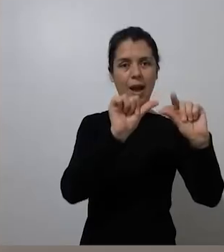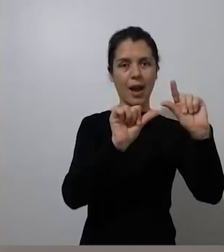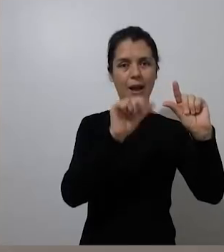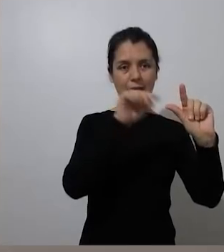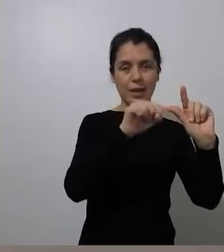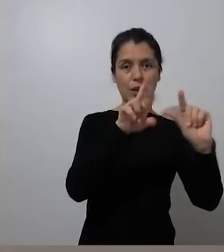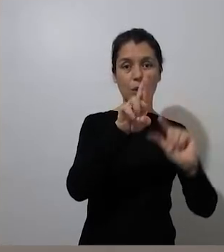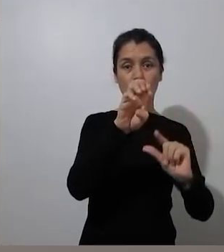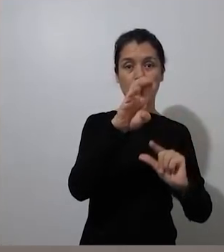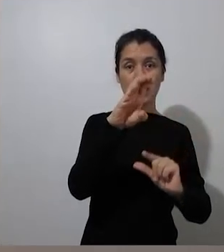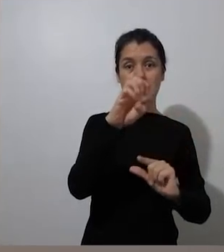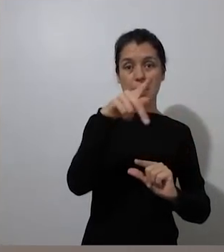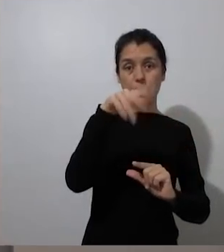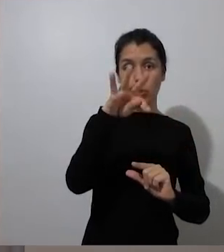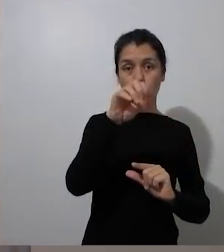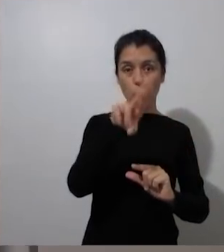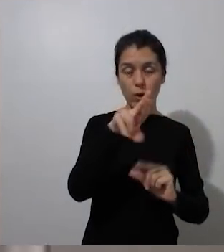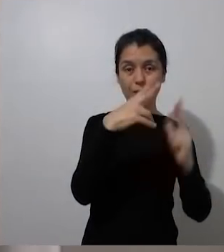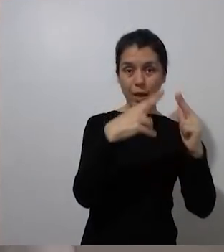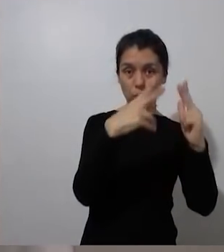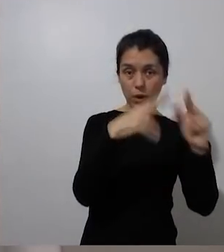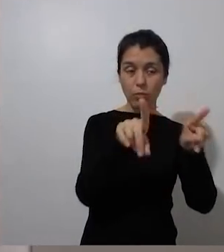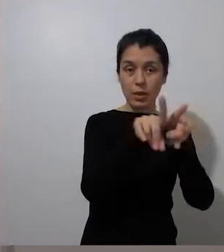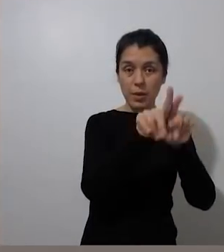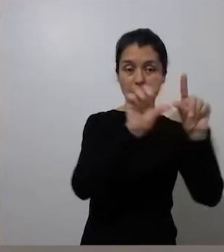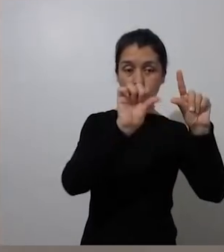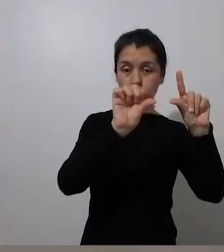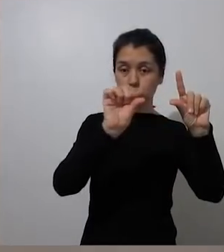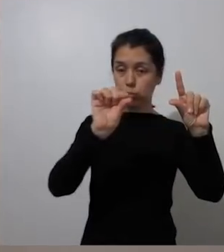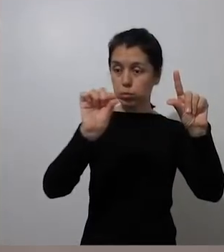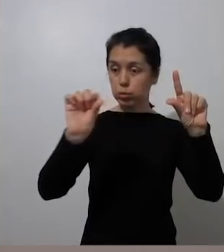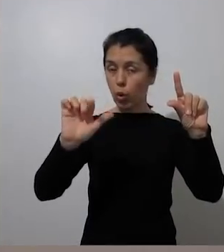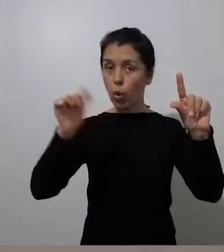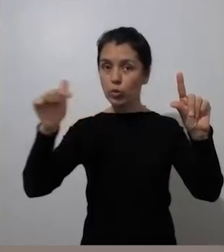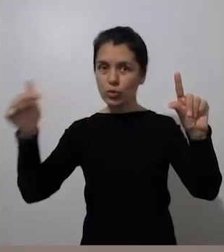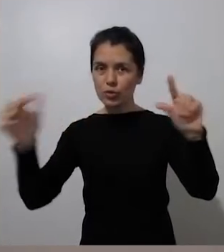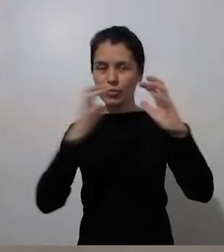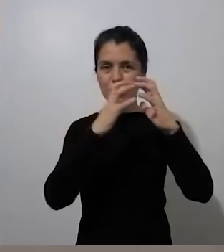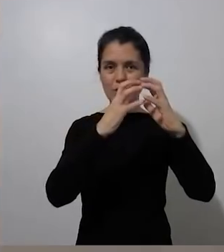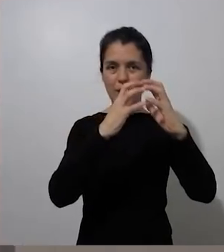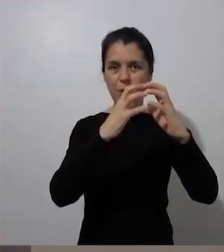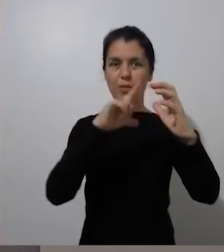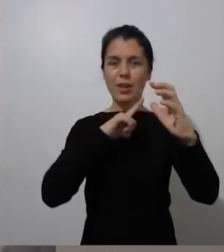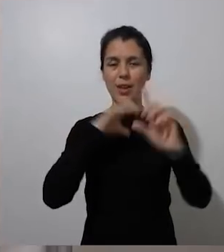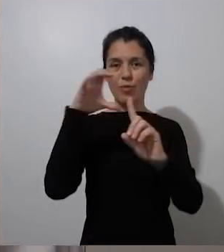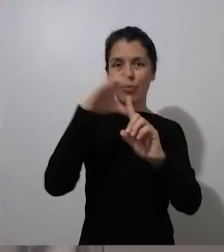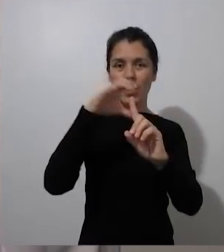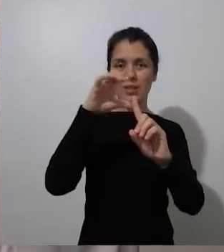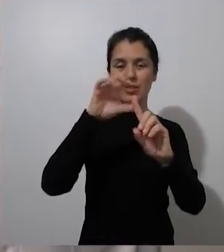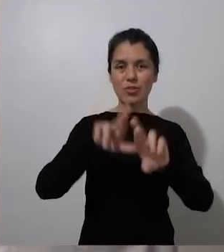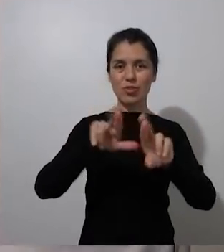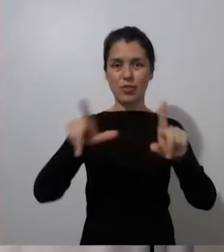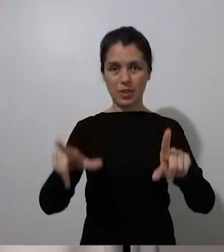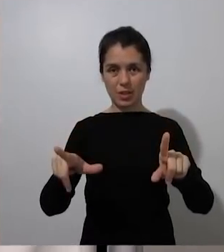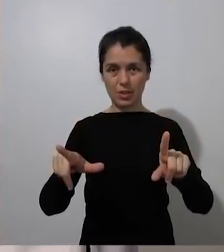grudar no receptor, que é o receptor natural dele, ele também vai grudar em outros receptores que vão gerar